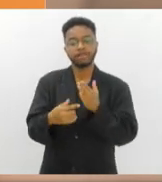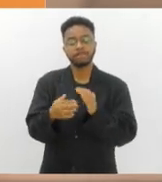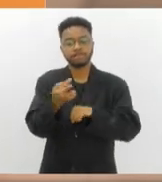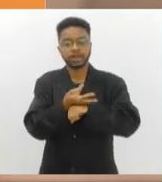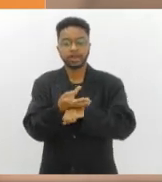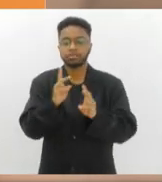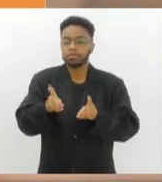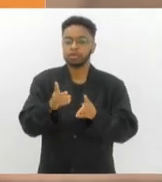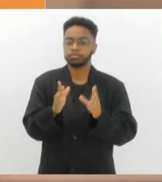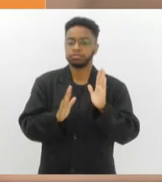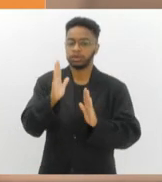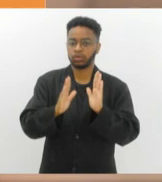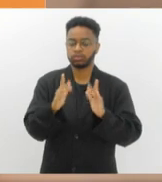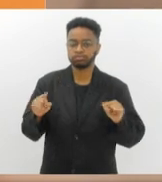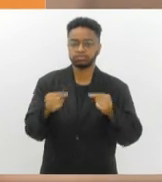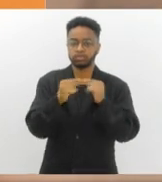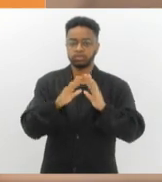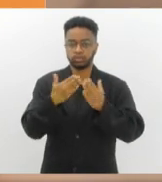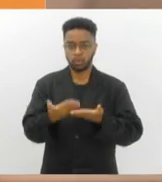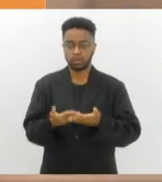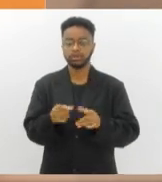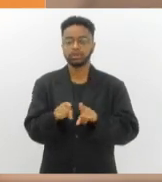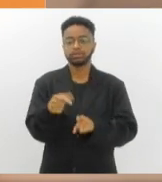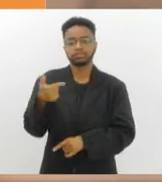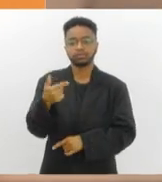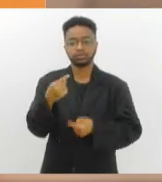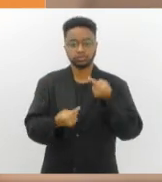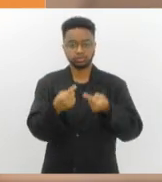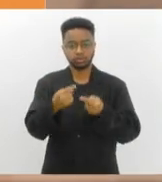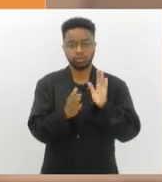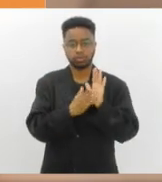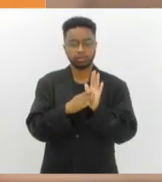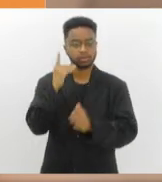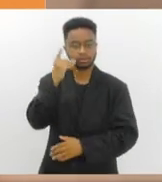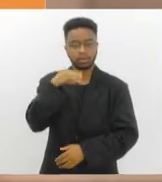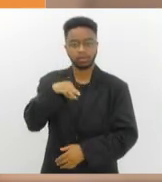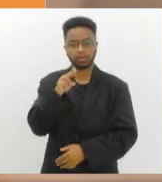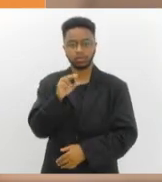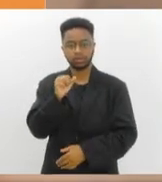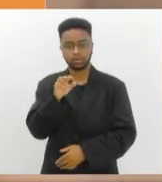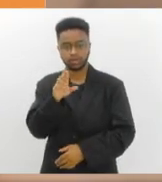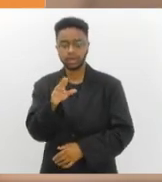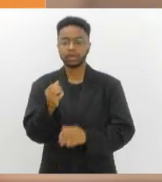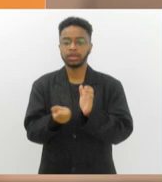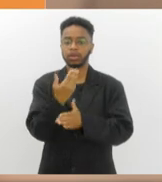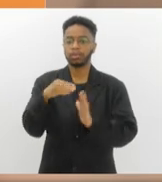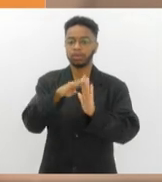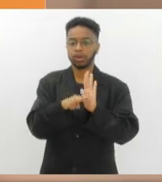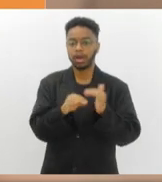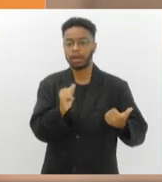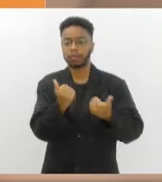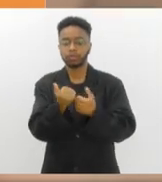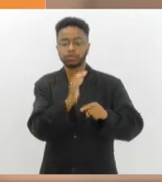das escolares. Ainda em segunda discussão, uma proposta do deputado Munir Neto, que cria o programa de apoio ao